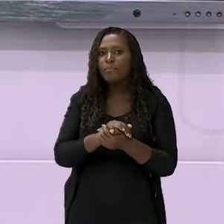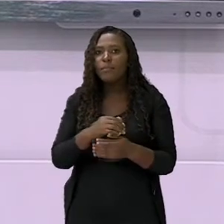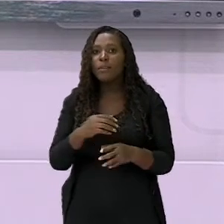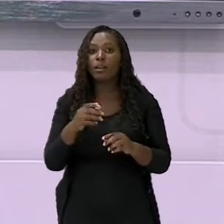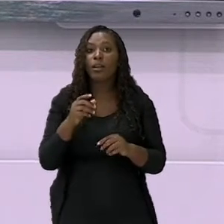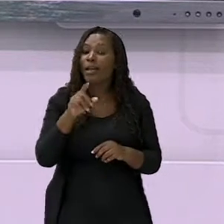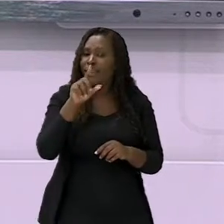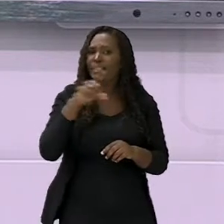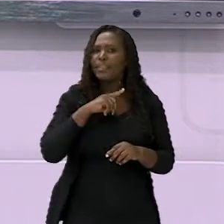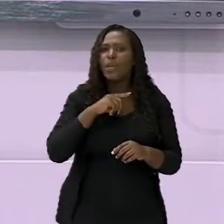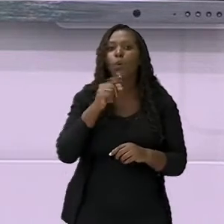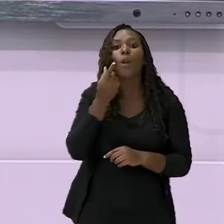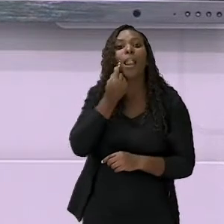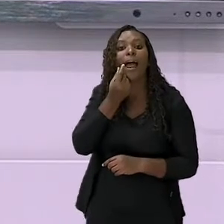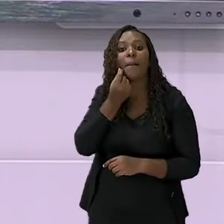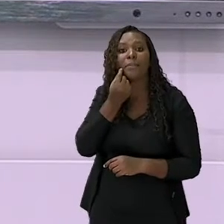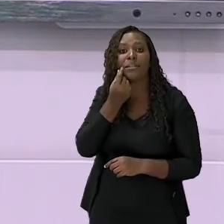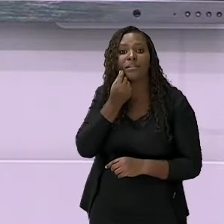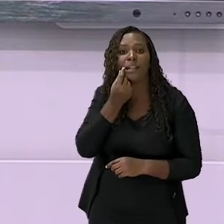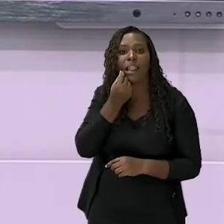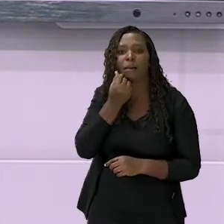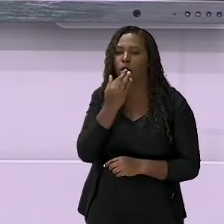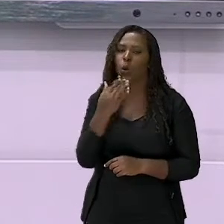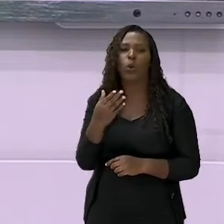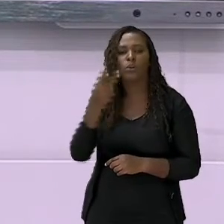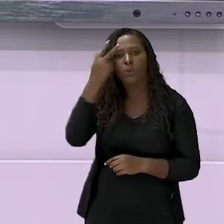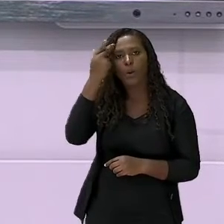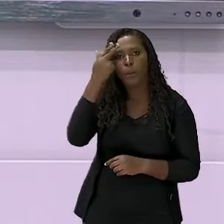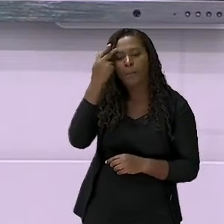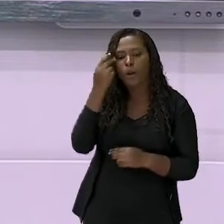uma outra textura. A pintura com